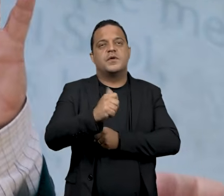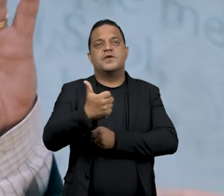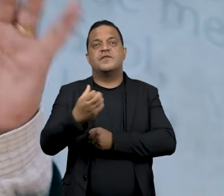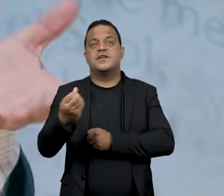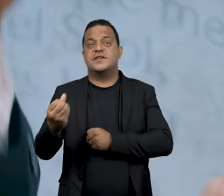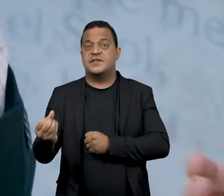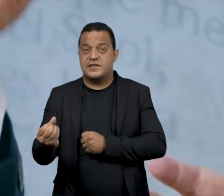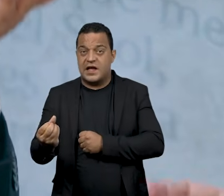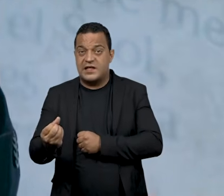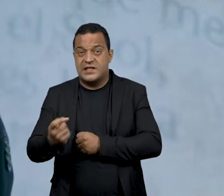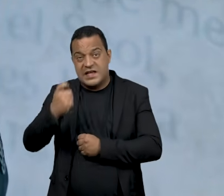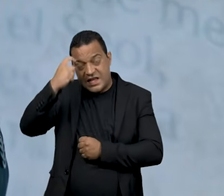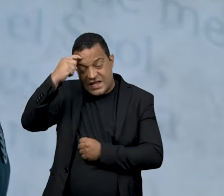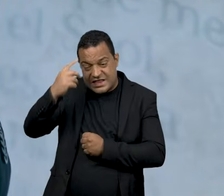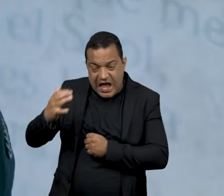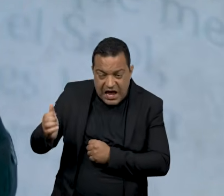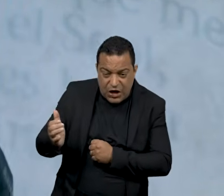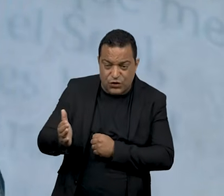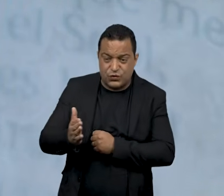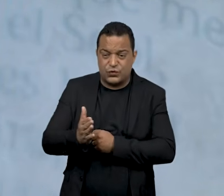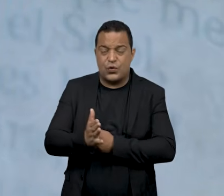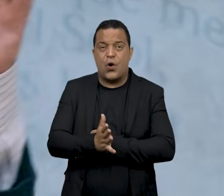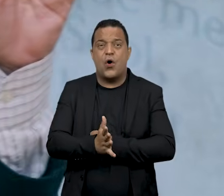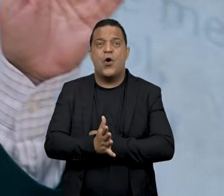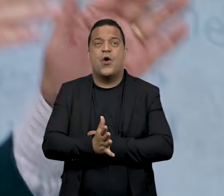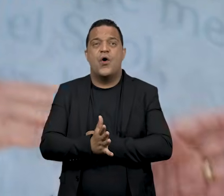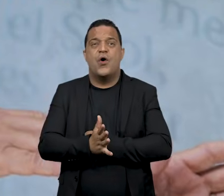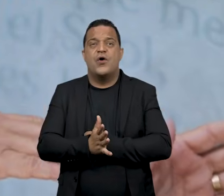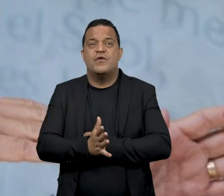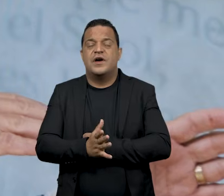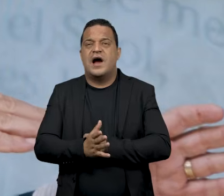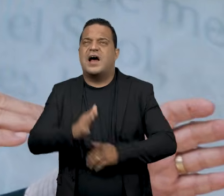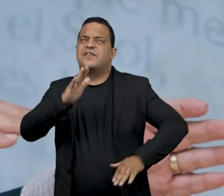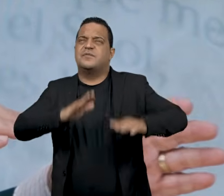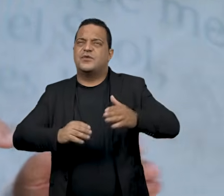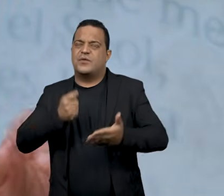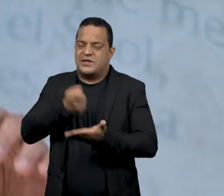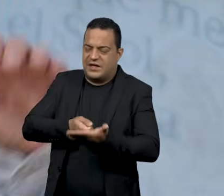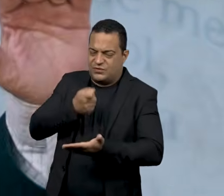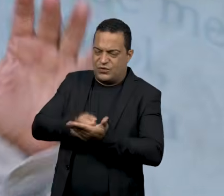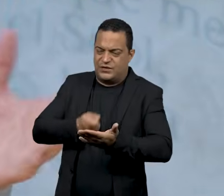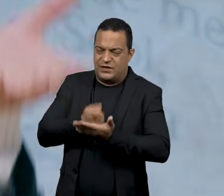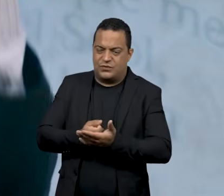Novas ideias. Parece que dá uma renovada, né? Quem não conseguiu perder todos os quilos em